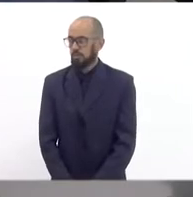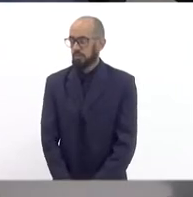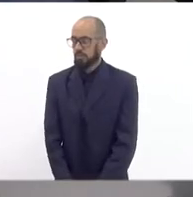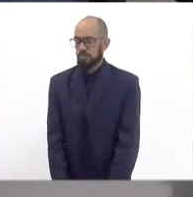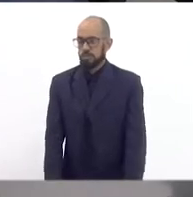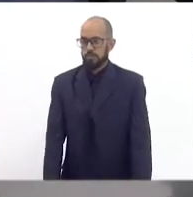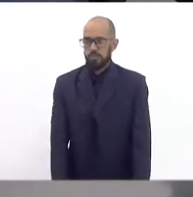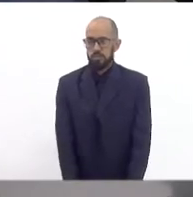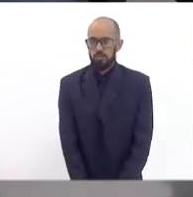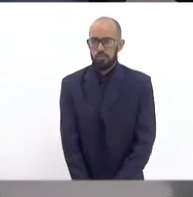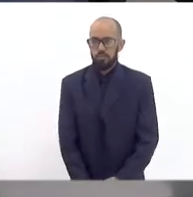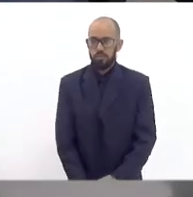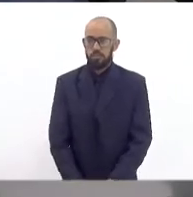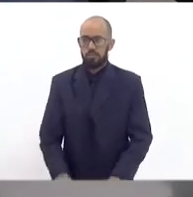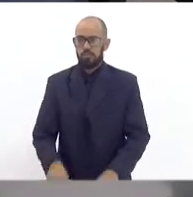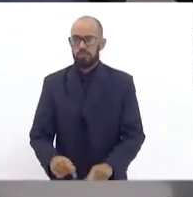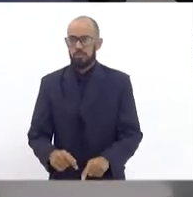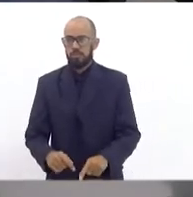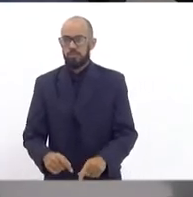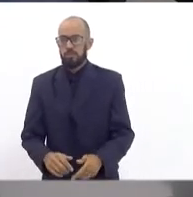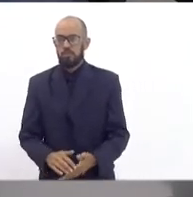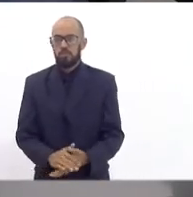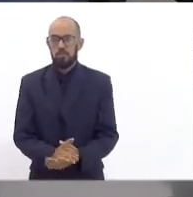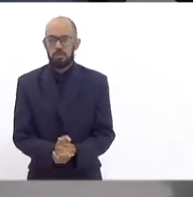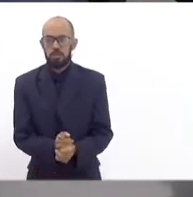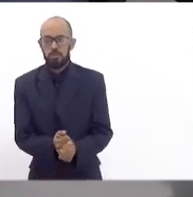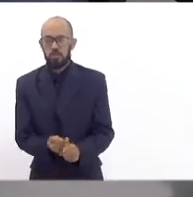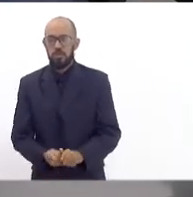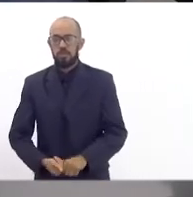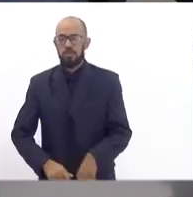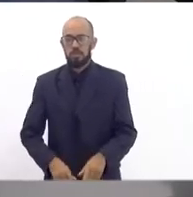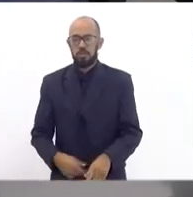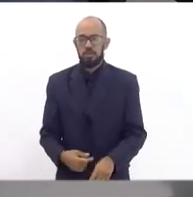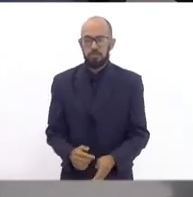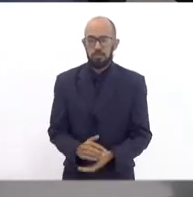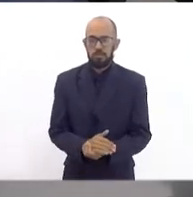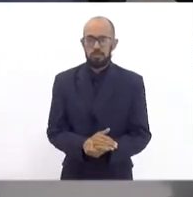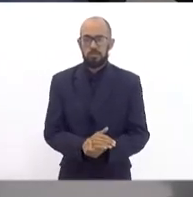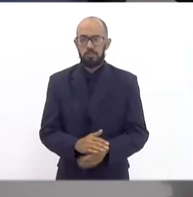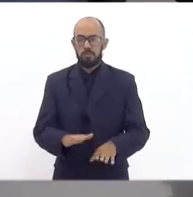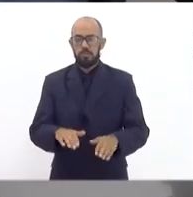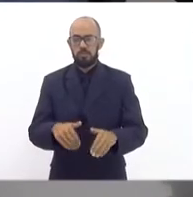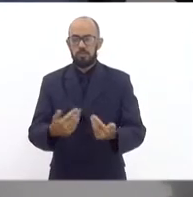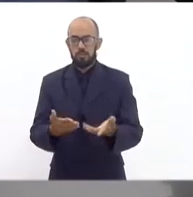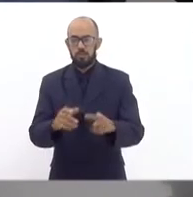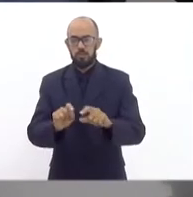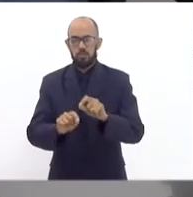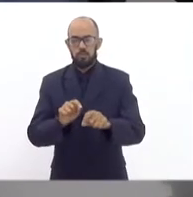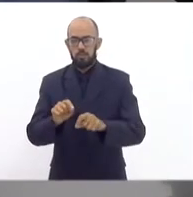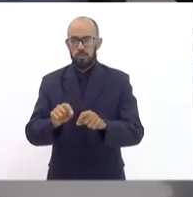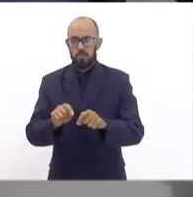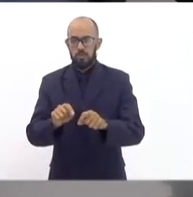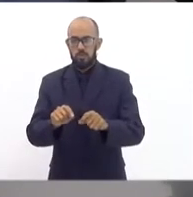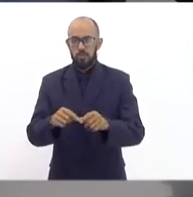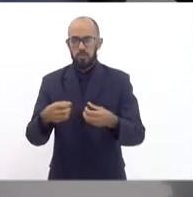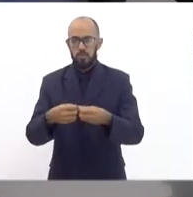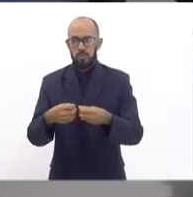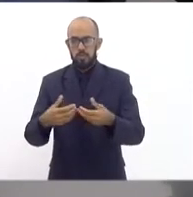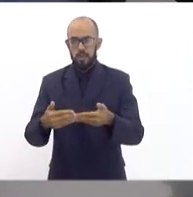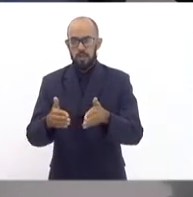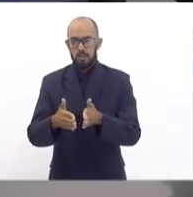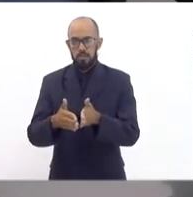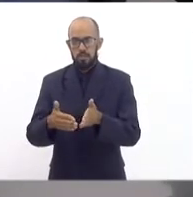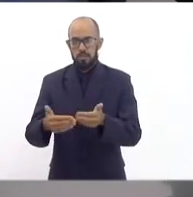seguinte, dado o descolamento da realidade, né, eu até, se puder ler aqui, eu vou ler rapidamente. Imagina.